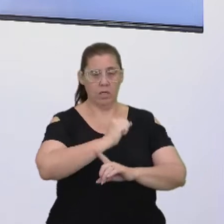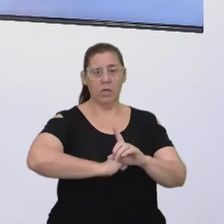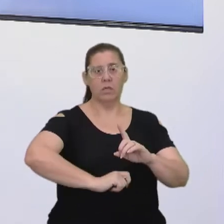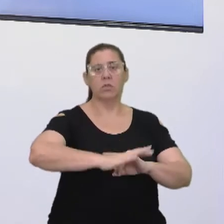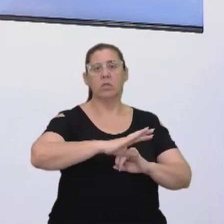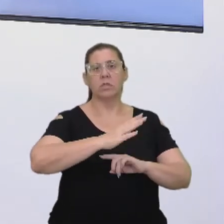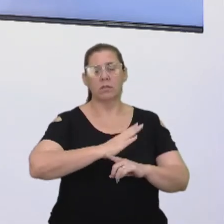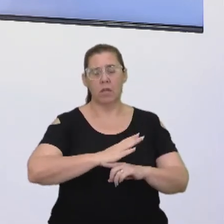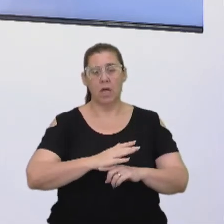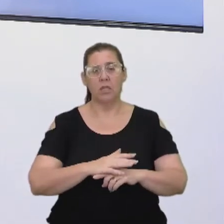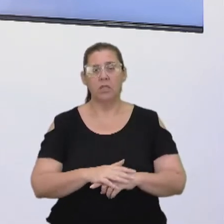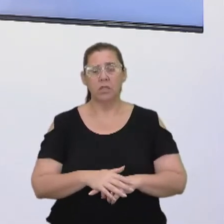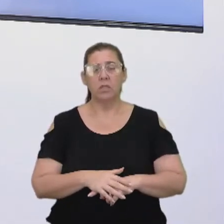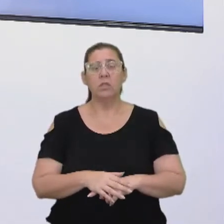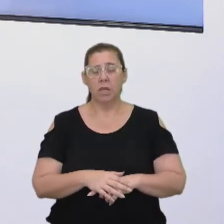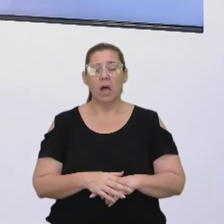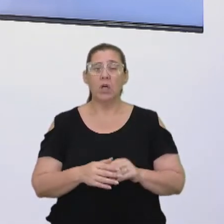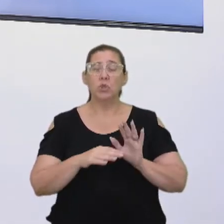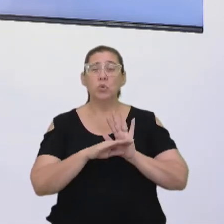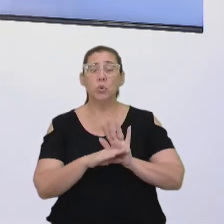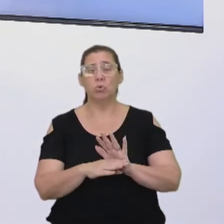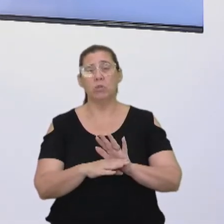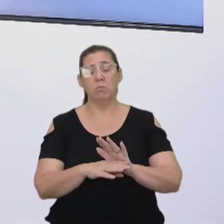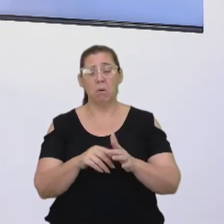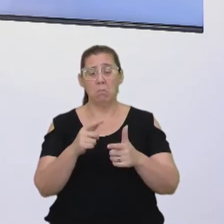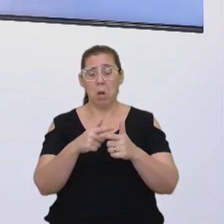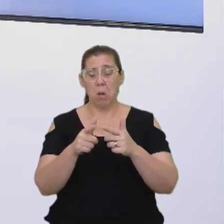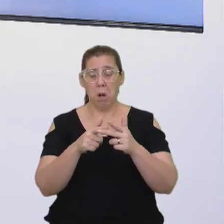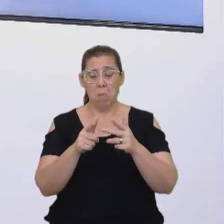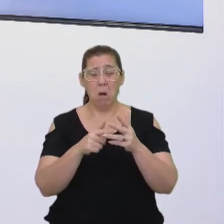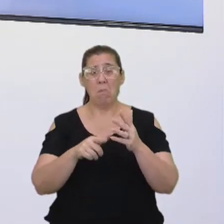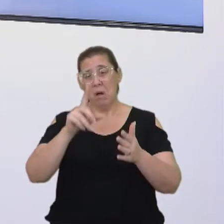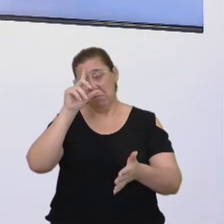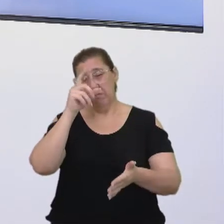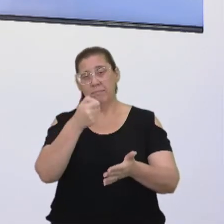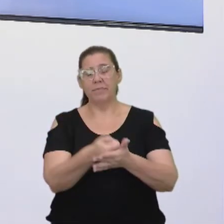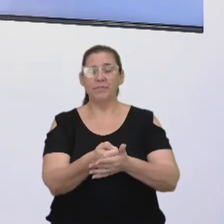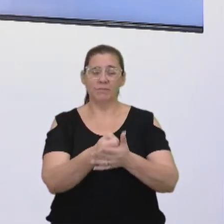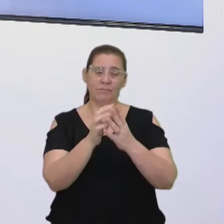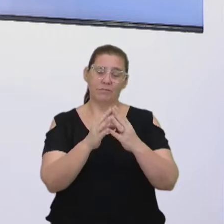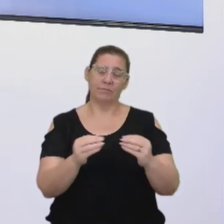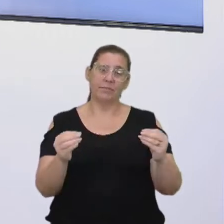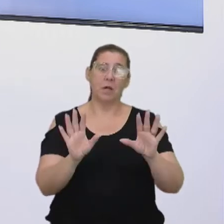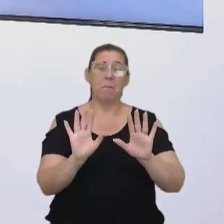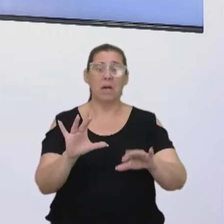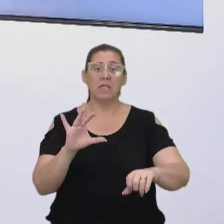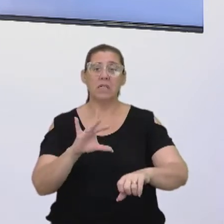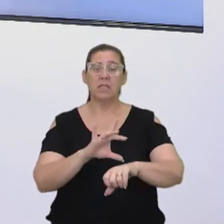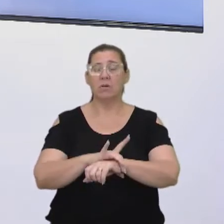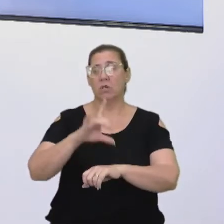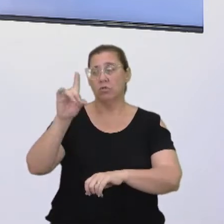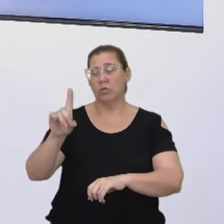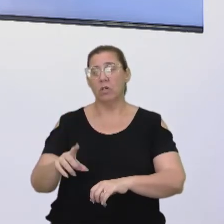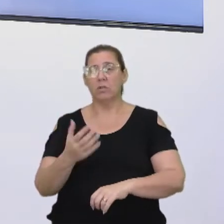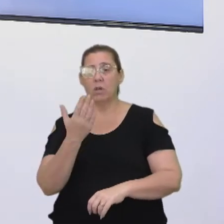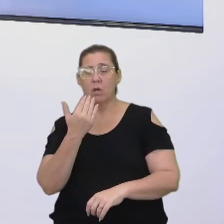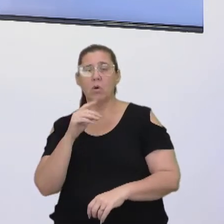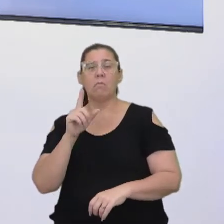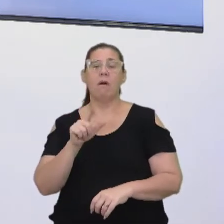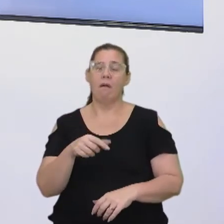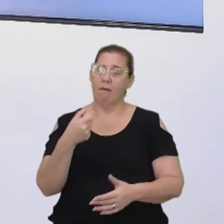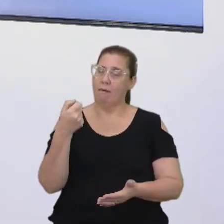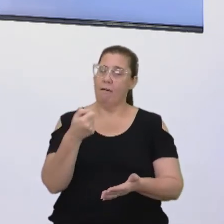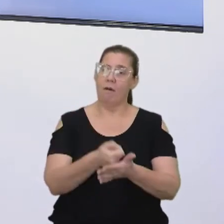se mobilize também para a resolução de problemas. Mas é importante deixar muito claro que assegurar o direito à alimentação é